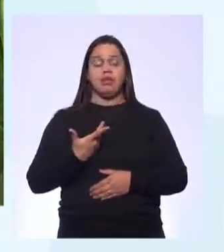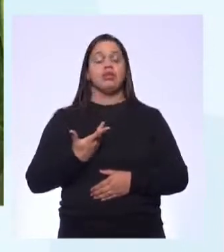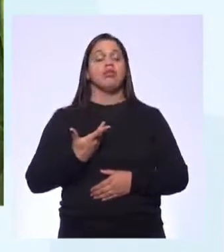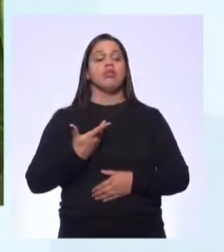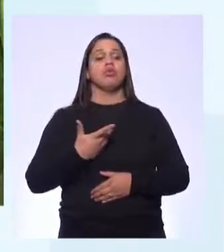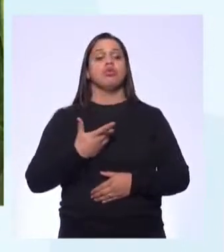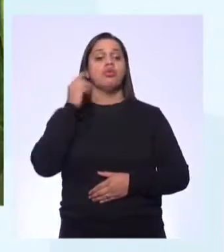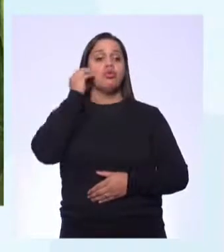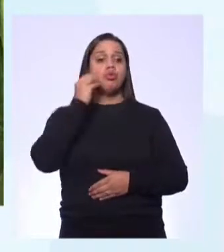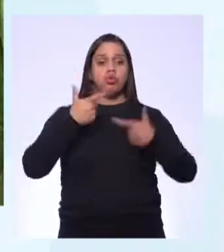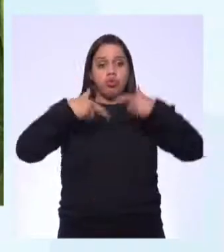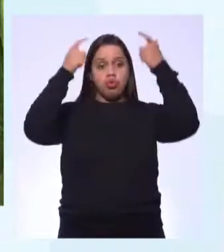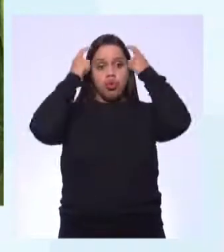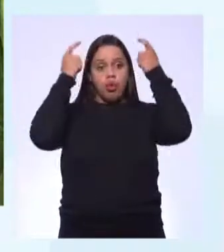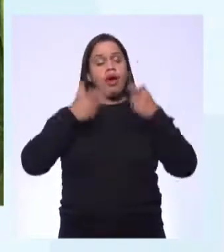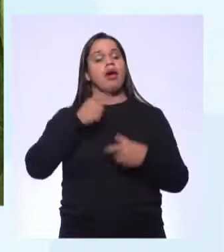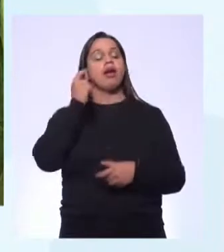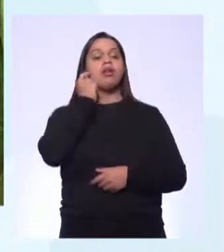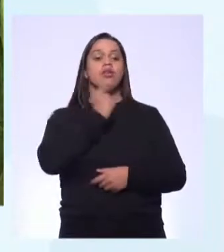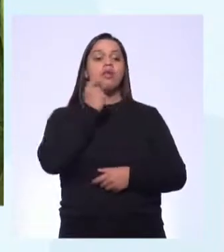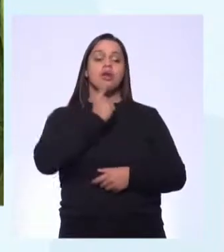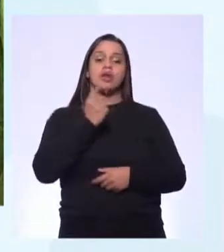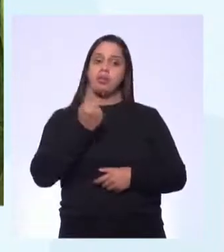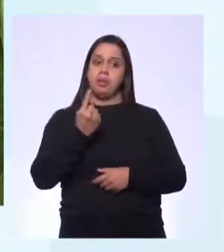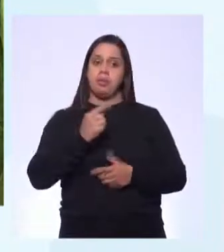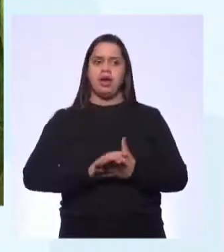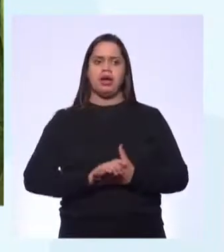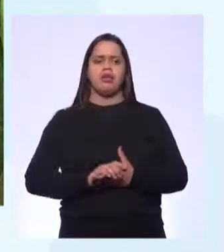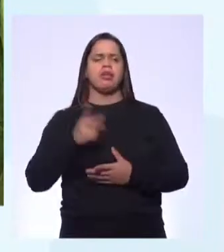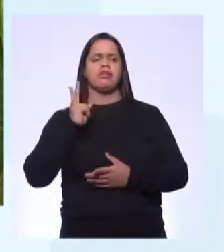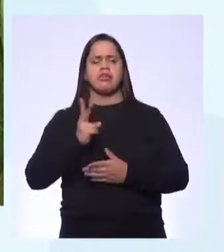sempre se aconselhava com ele. Ele